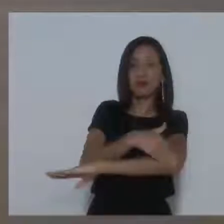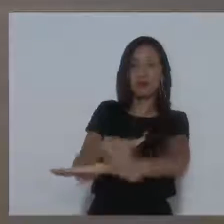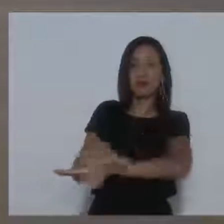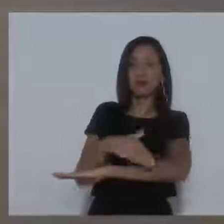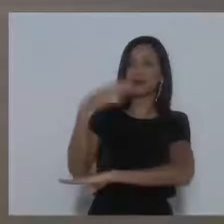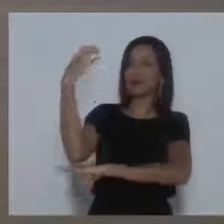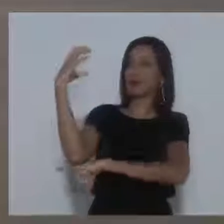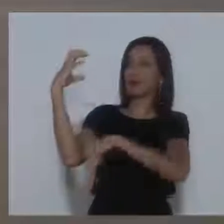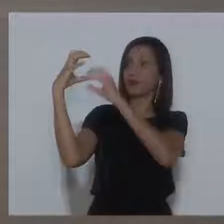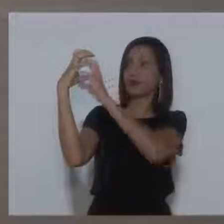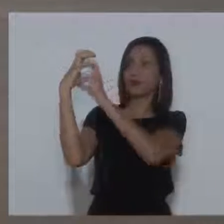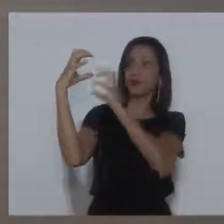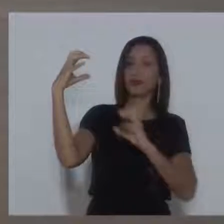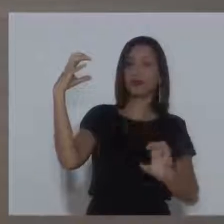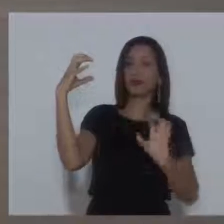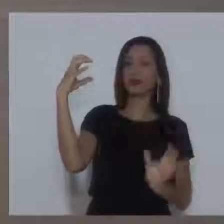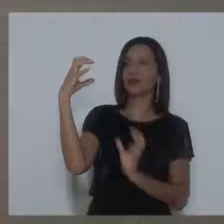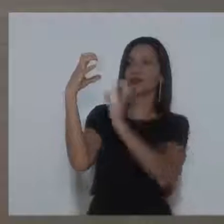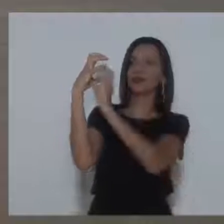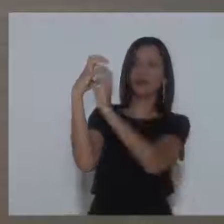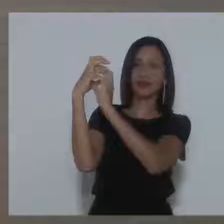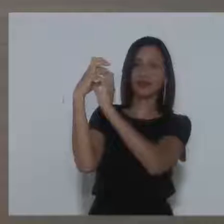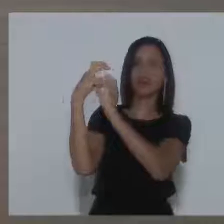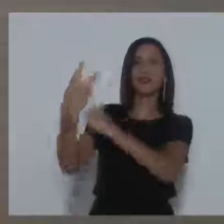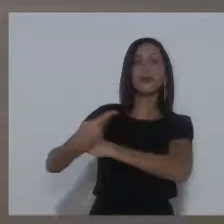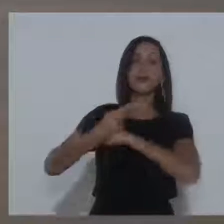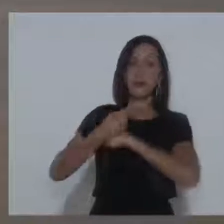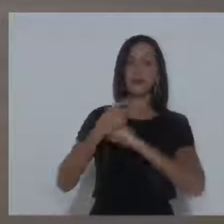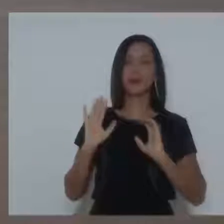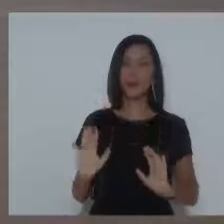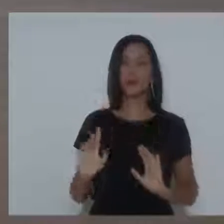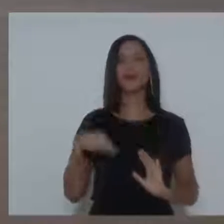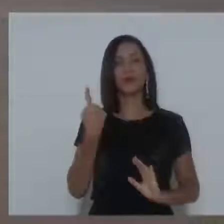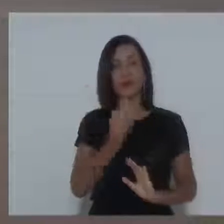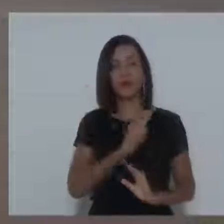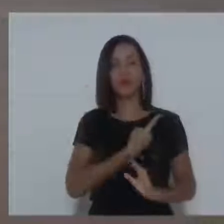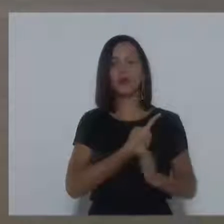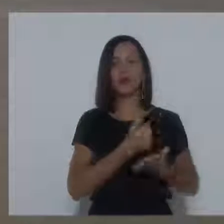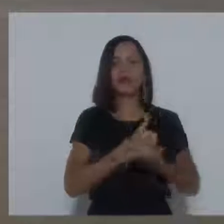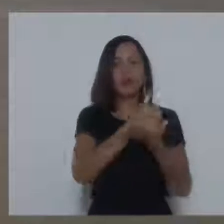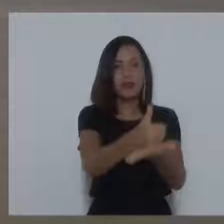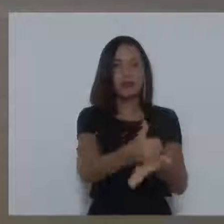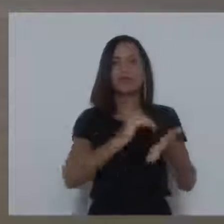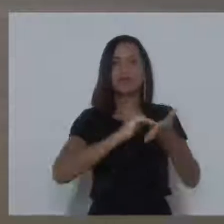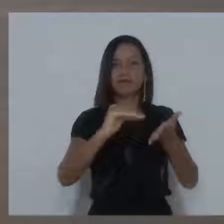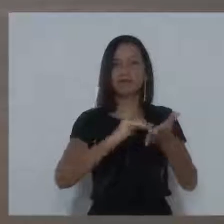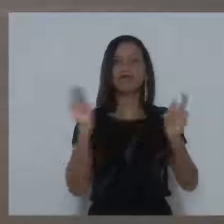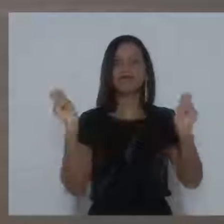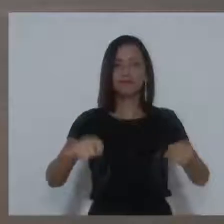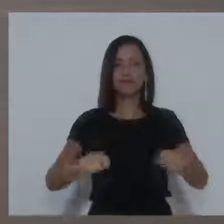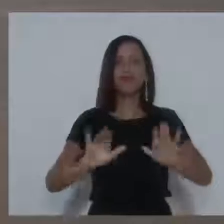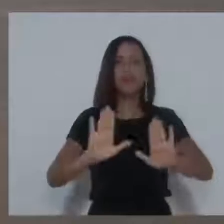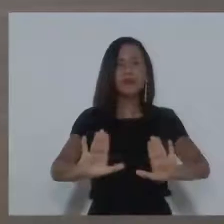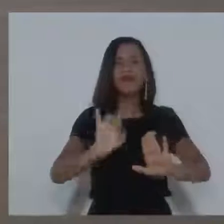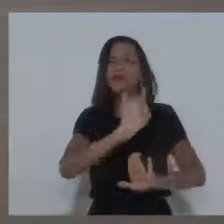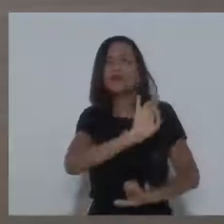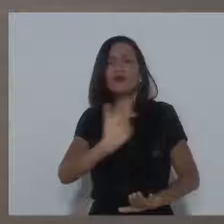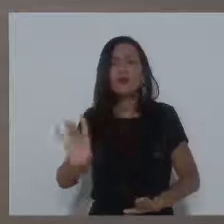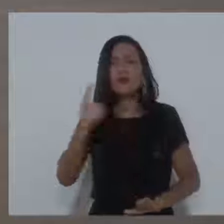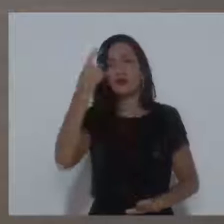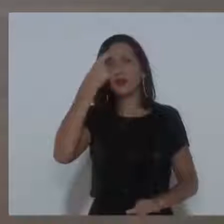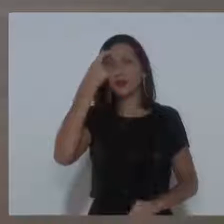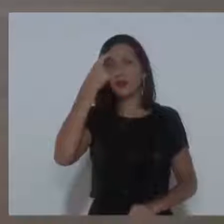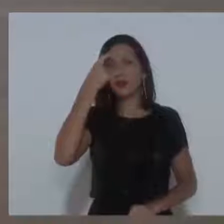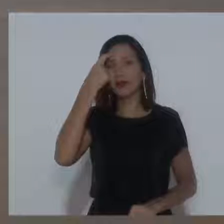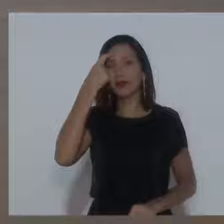número tal, e as pessoas acabam nos procurando para isso. Nós encaminhamos, então, para a secretaria competente. Mas se fosse só pensar,